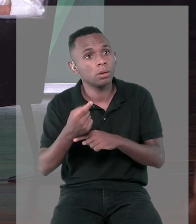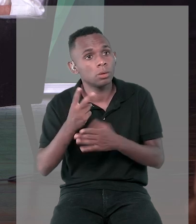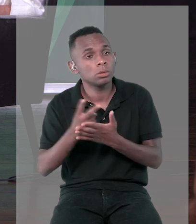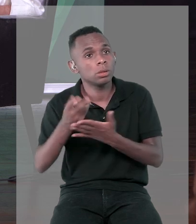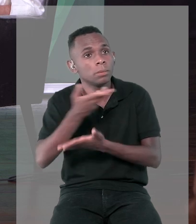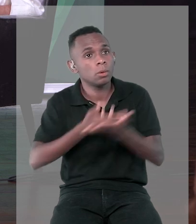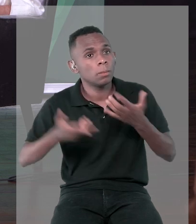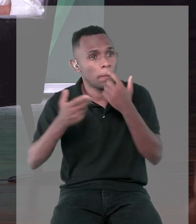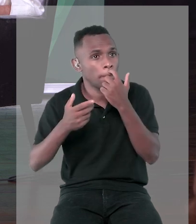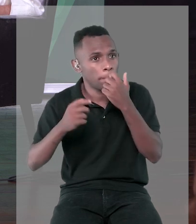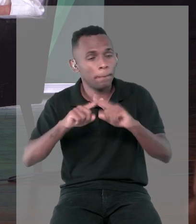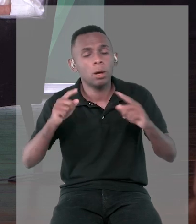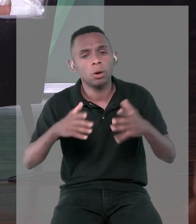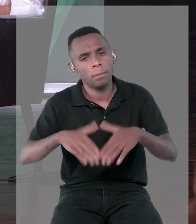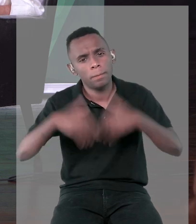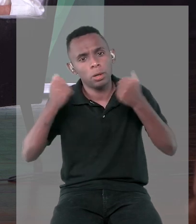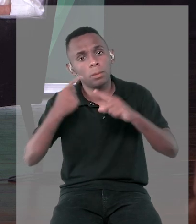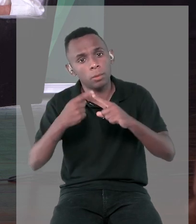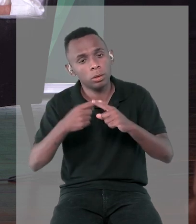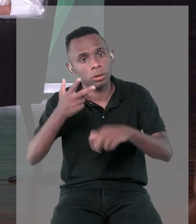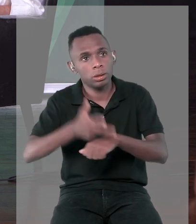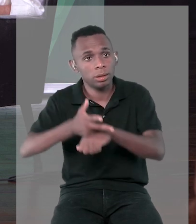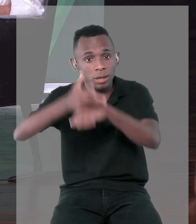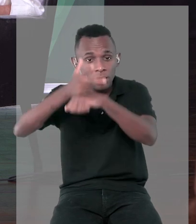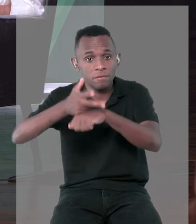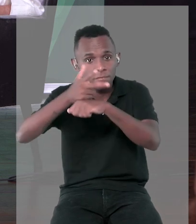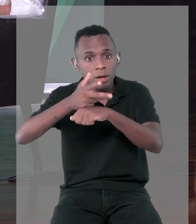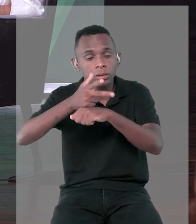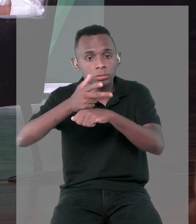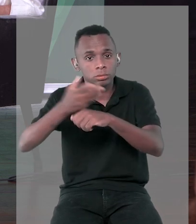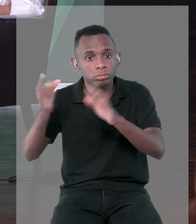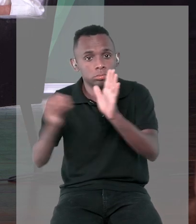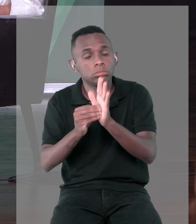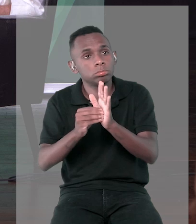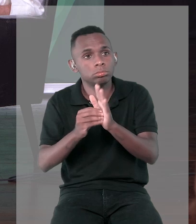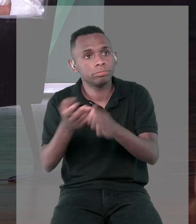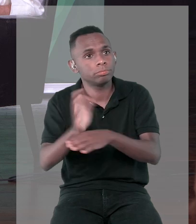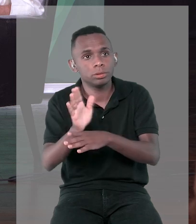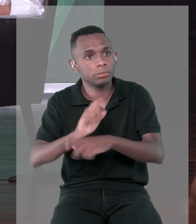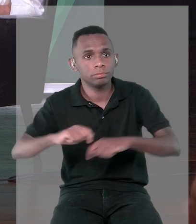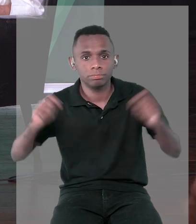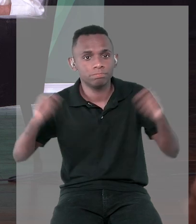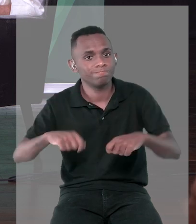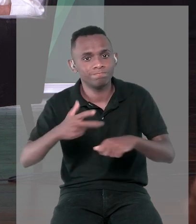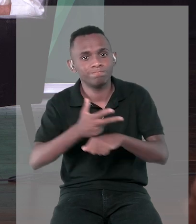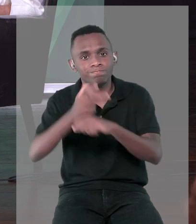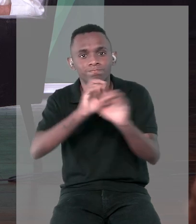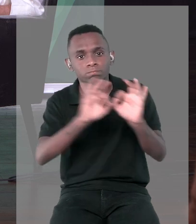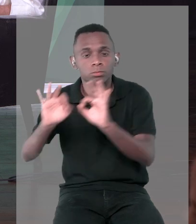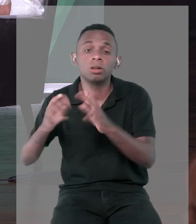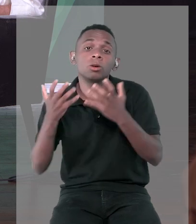fazia sempre um papo. Mas eu preferi fazer desse jeito, porque primeiro é gravado, fica documentado. No cinema a gente não tem condição técnica de